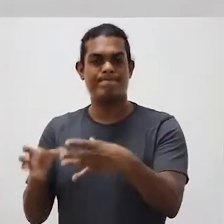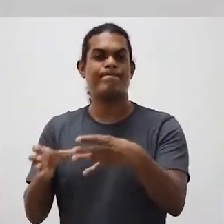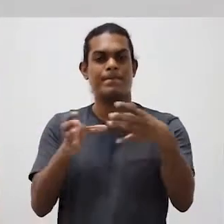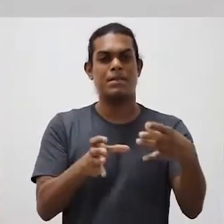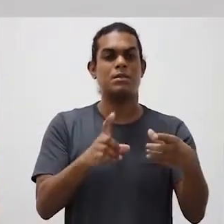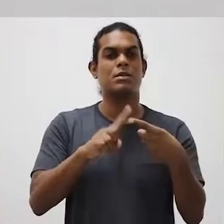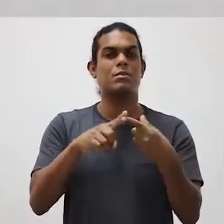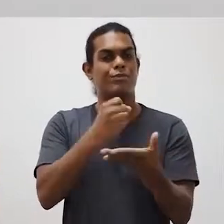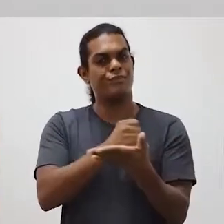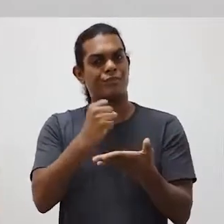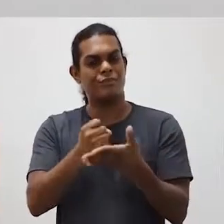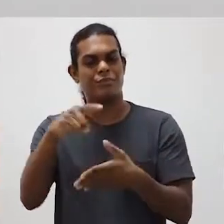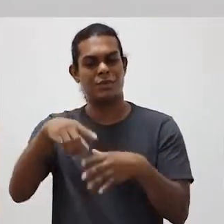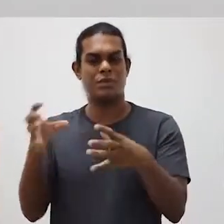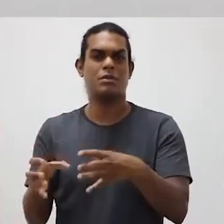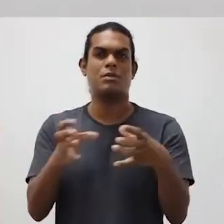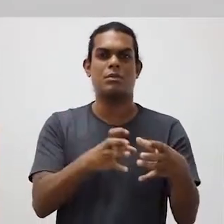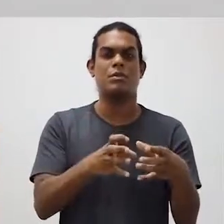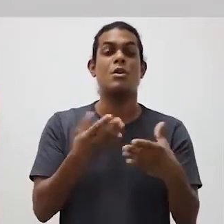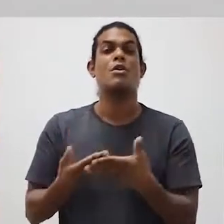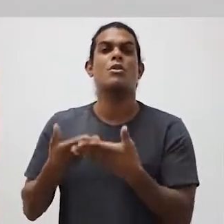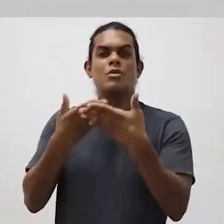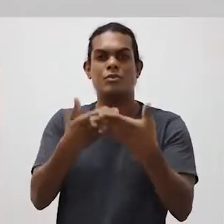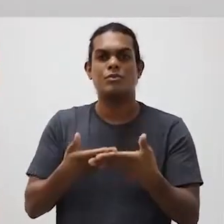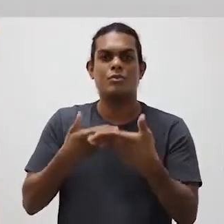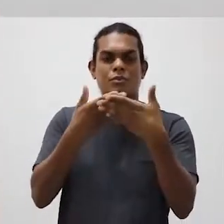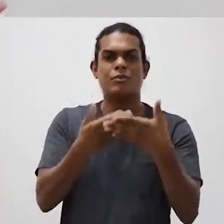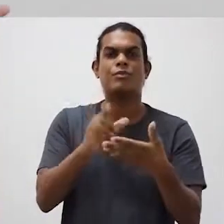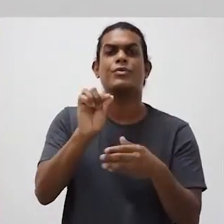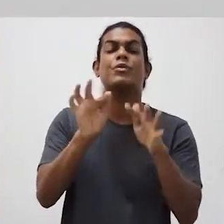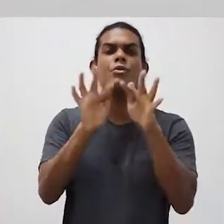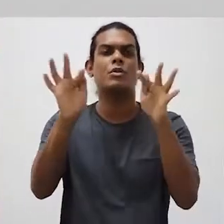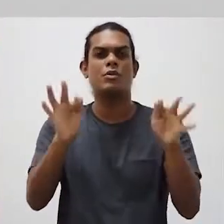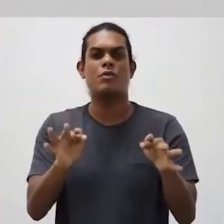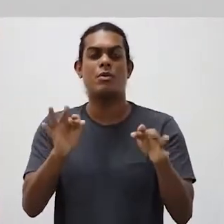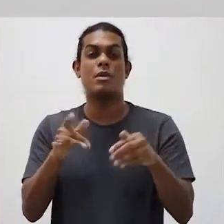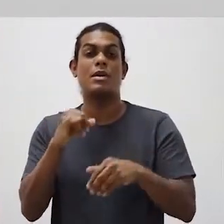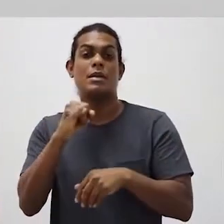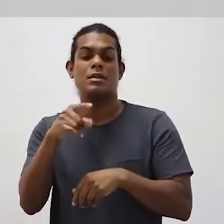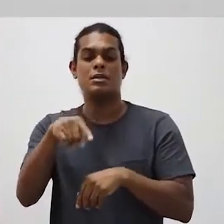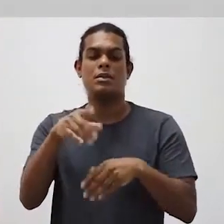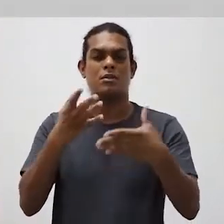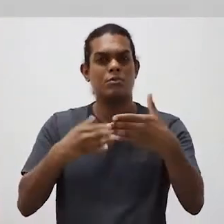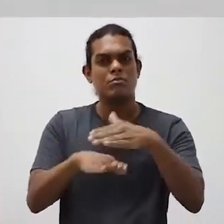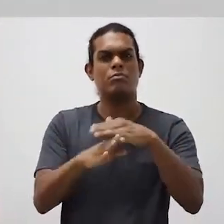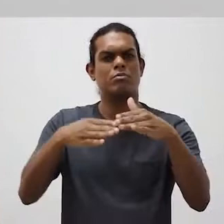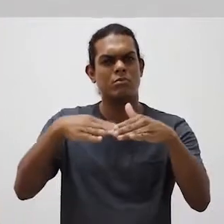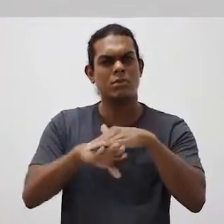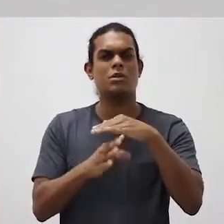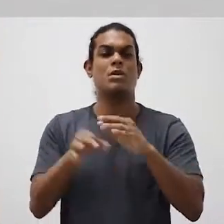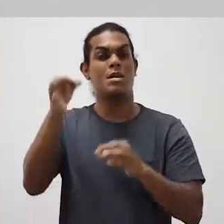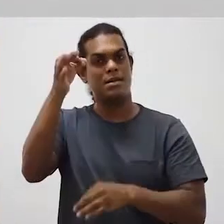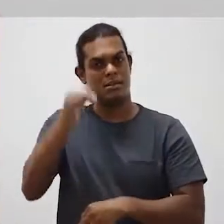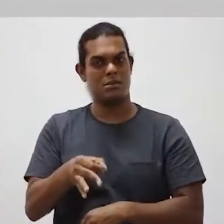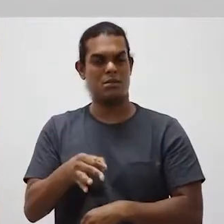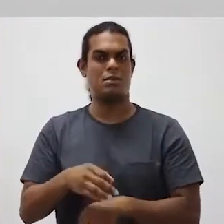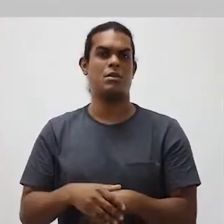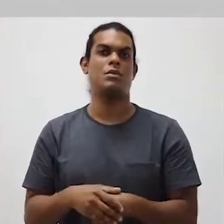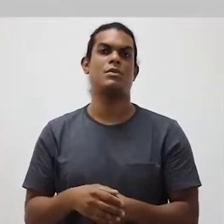No transporte marítimo, que condições físicas são essas? Se a carga está sendo bem acondicionada, se está